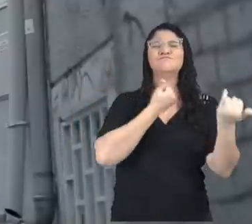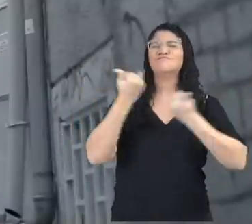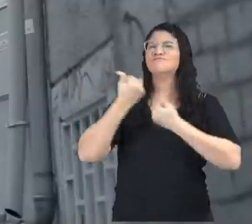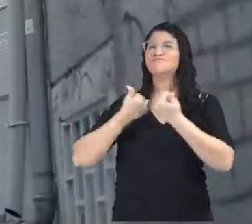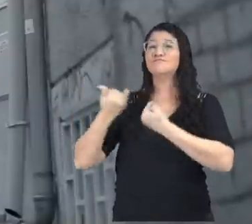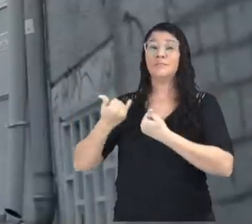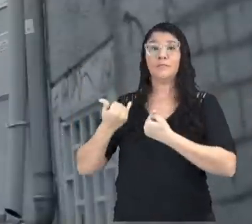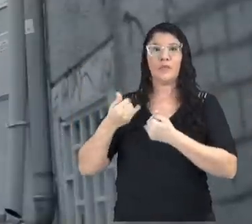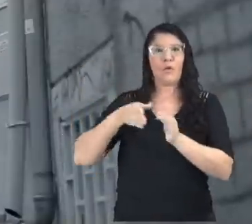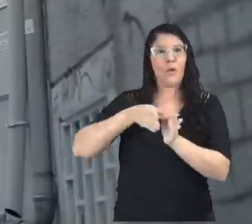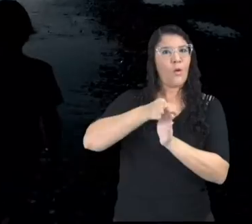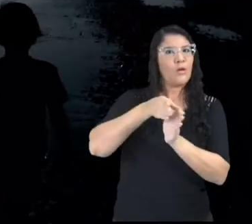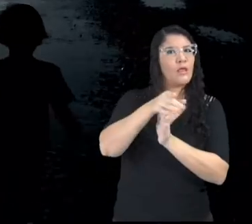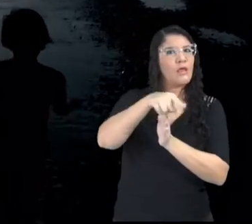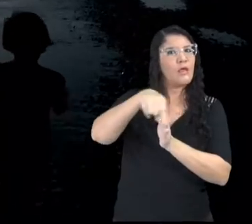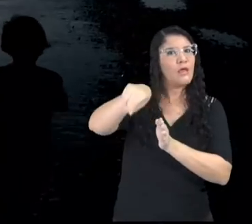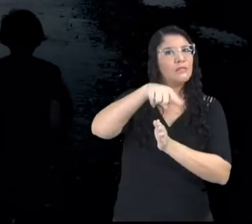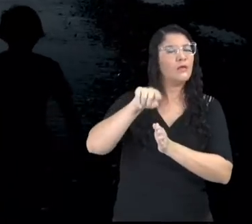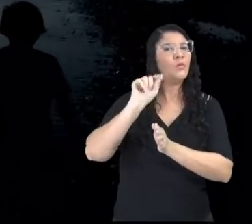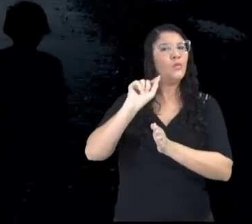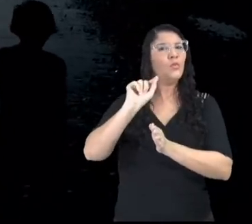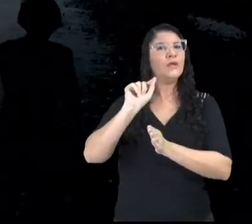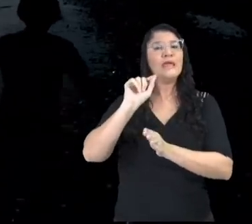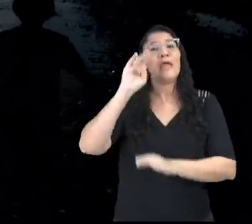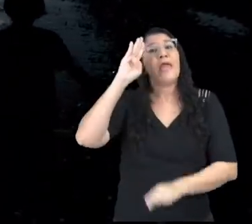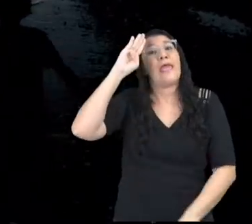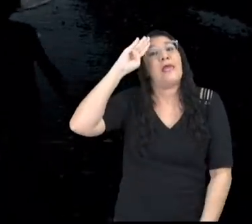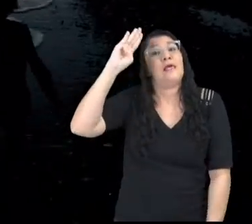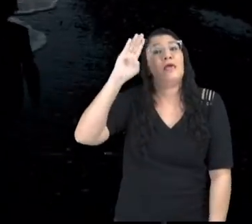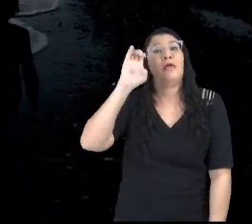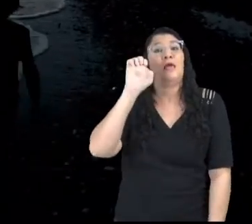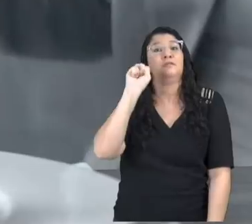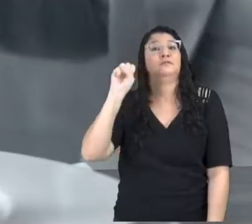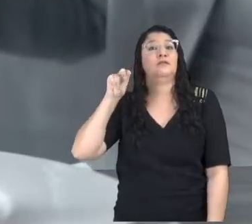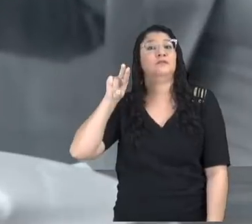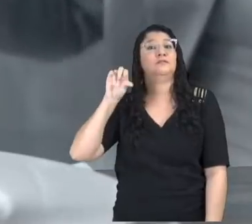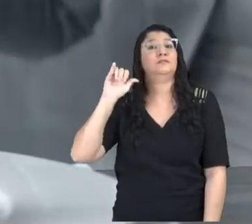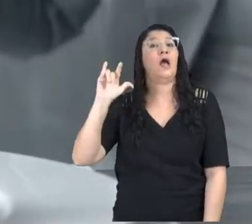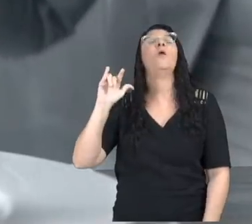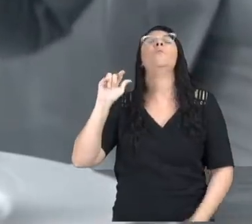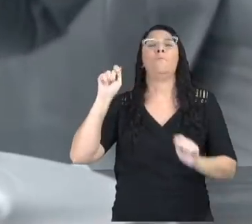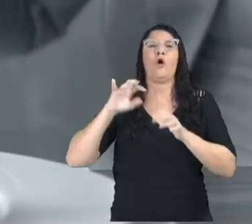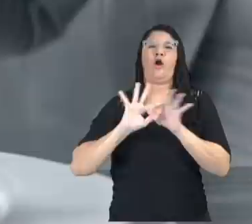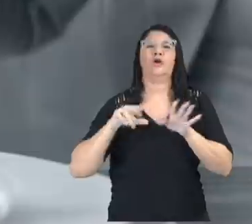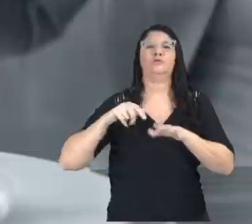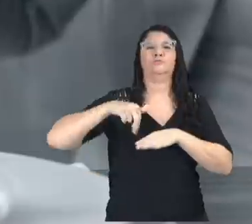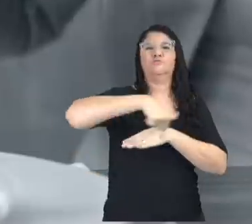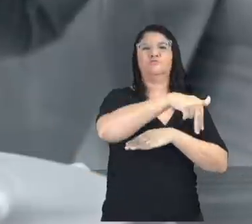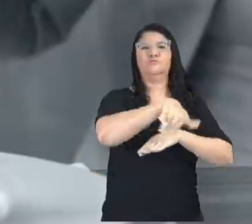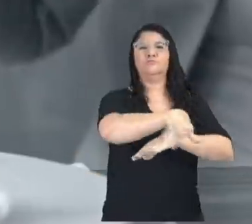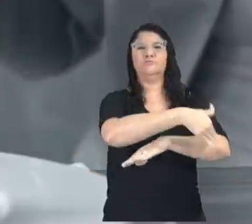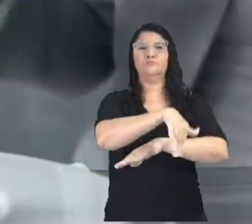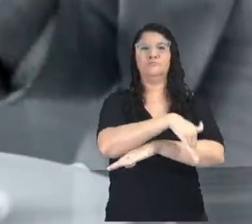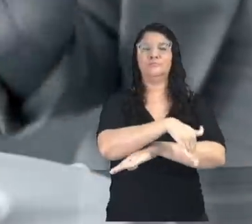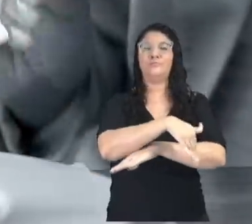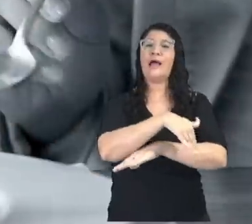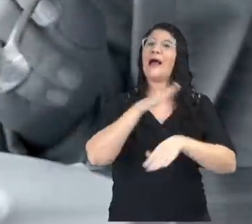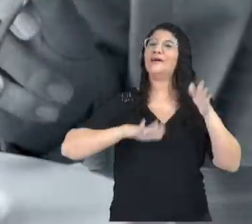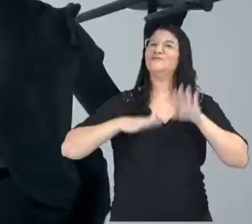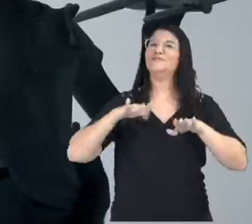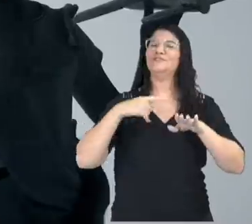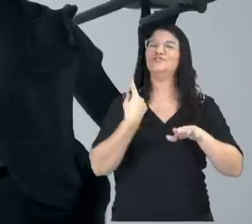sair de casa somente quando for essencial. Diariamente, elegemos coisas essenciais em nossas vidas e as